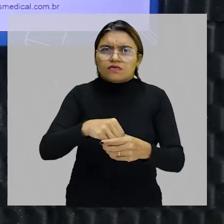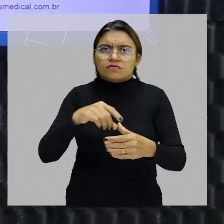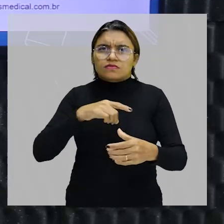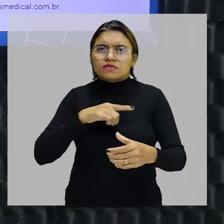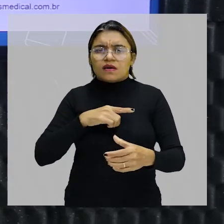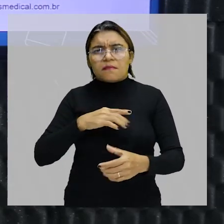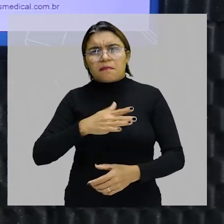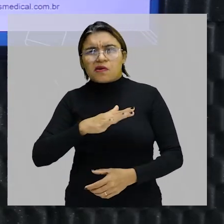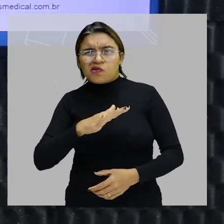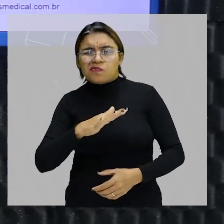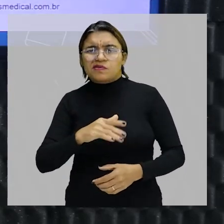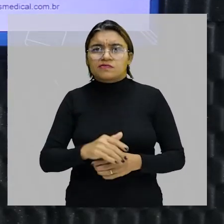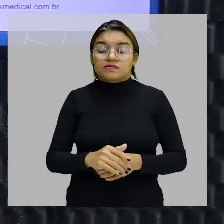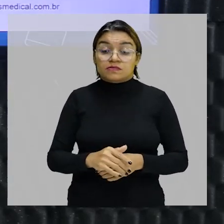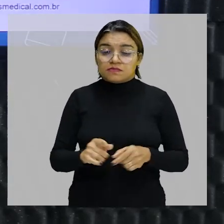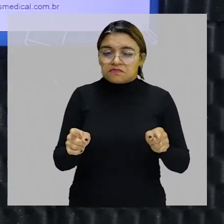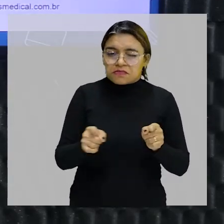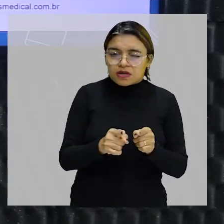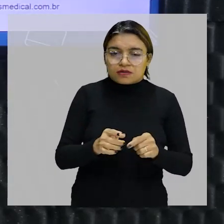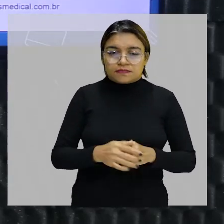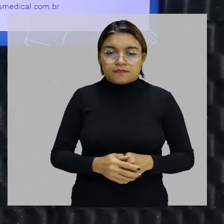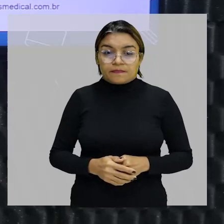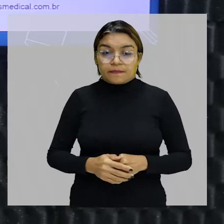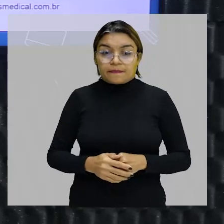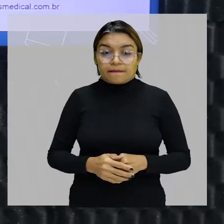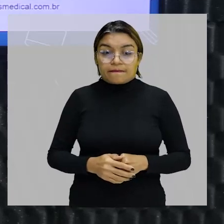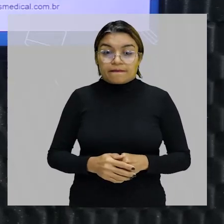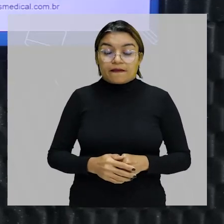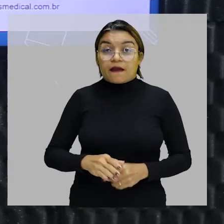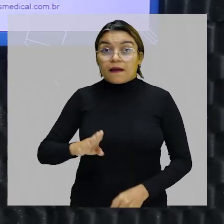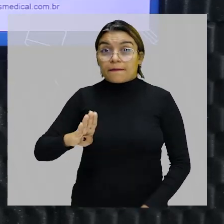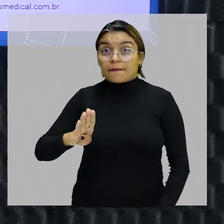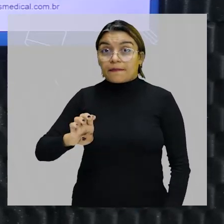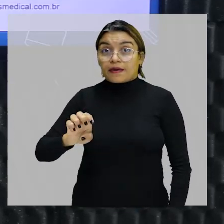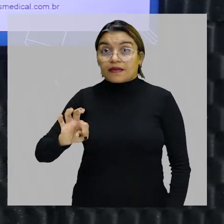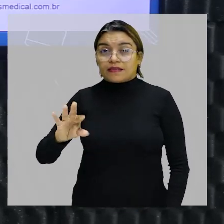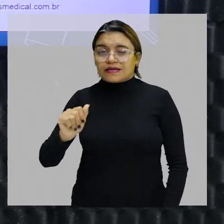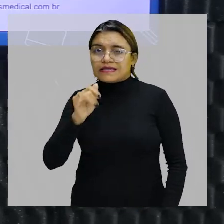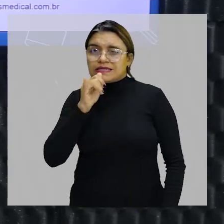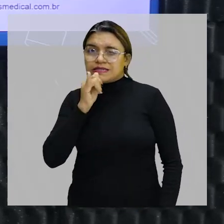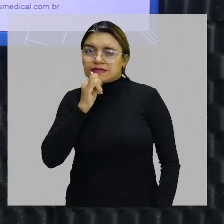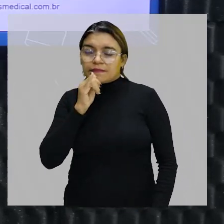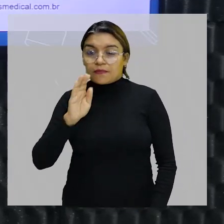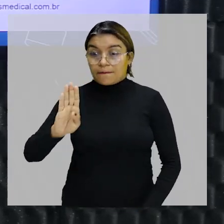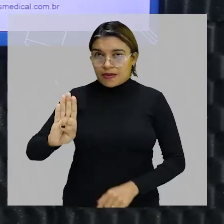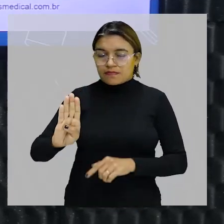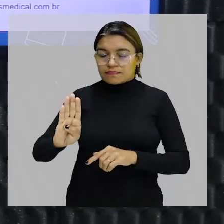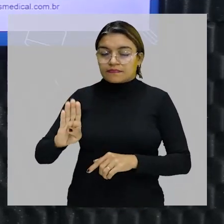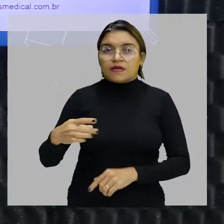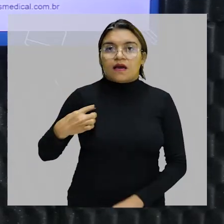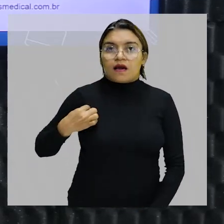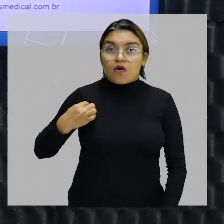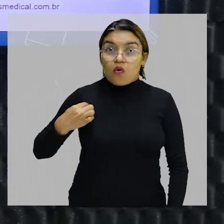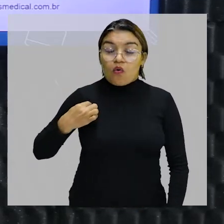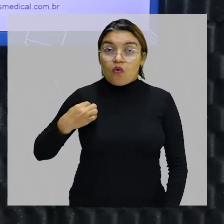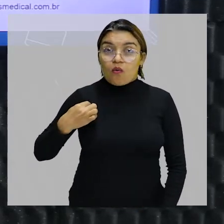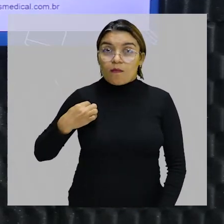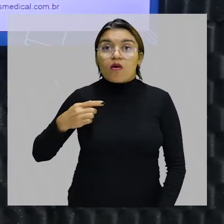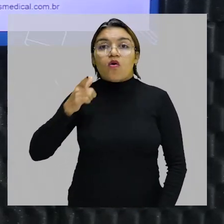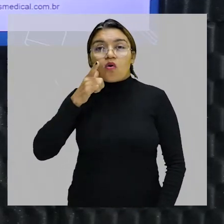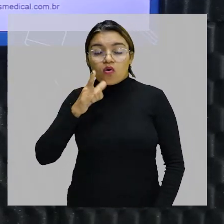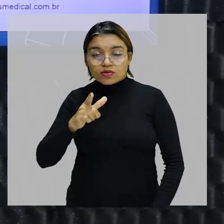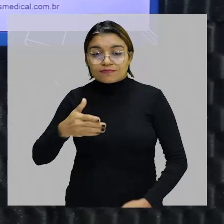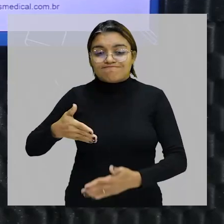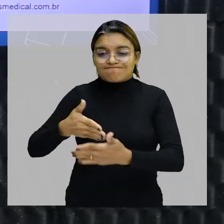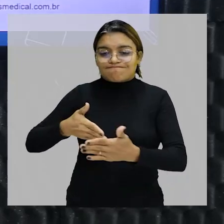baixo, ok? As partículas betas, né? A nossa roupa, ela consegue barrar. Aqui